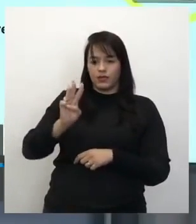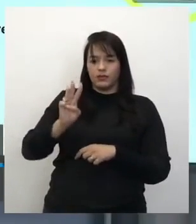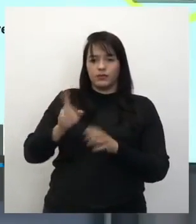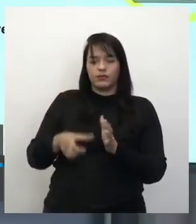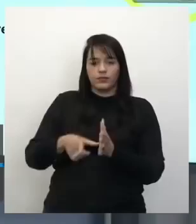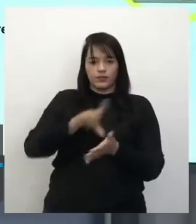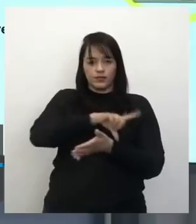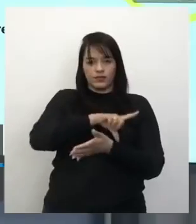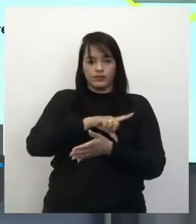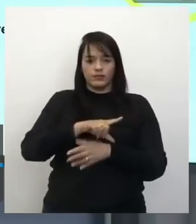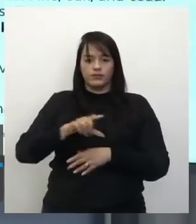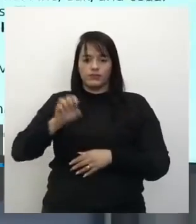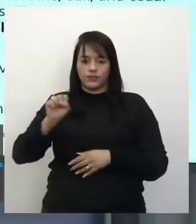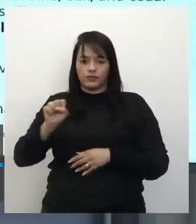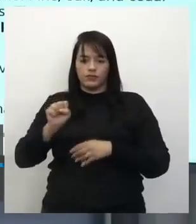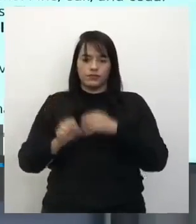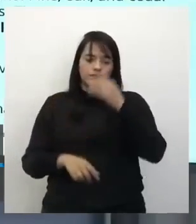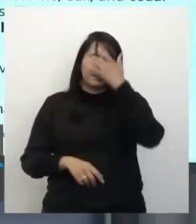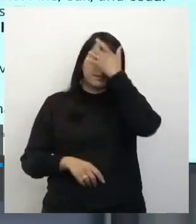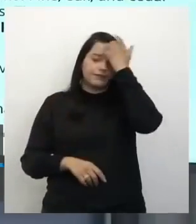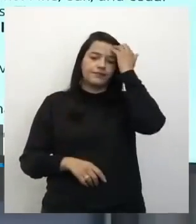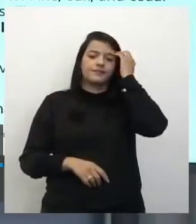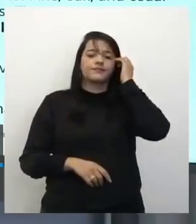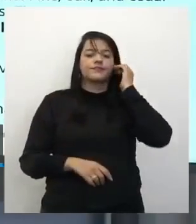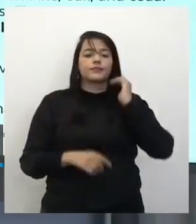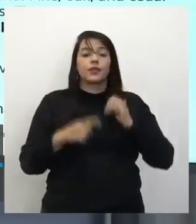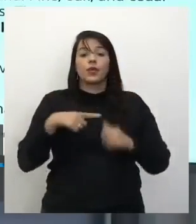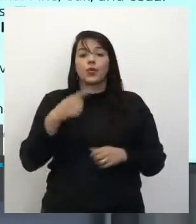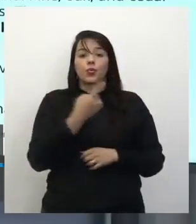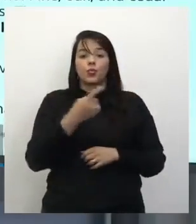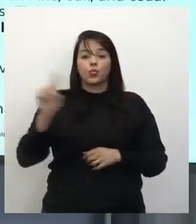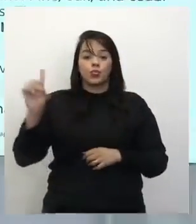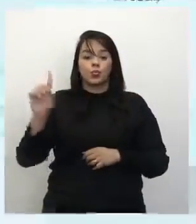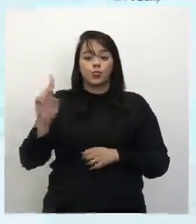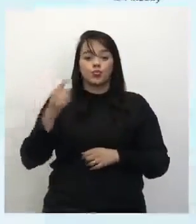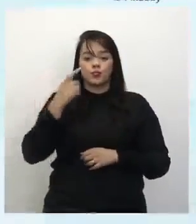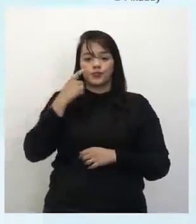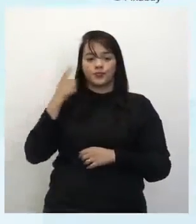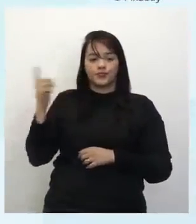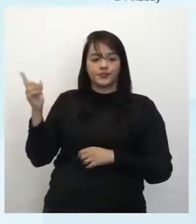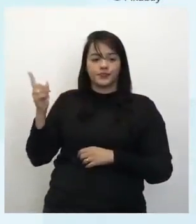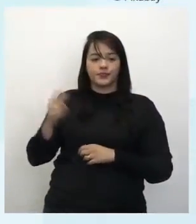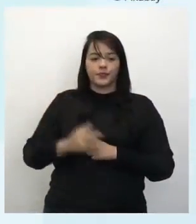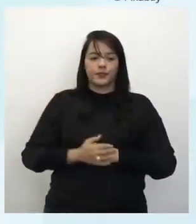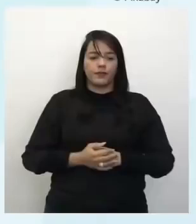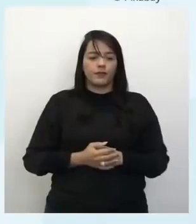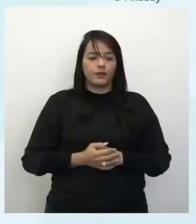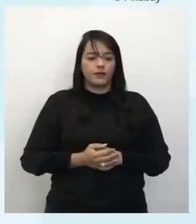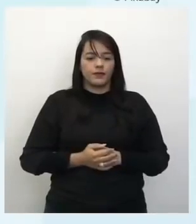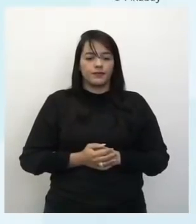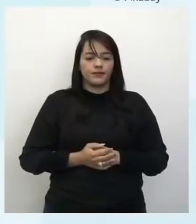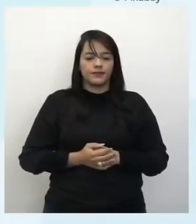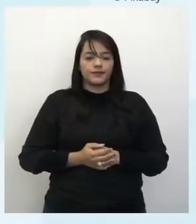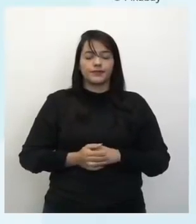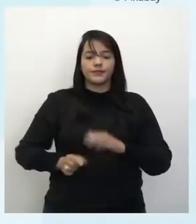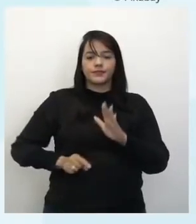você memoriza, tá? Bom, vamos trabalhar o último país, que é a Papua New Guinea, ok? E a pergunta